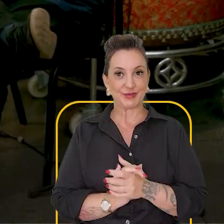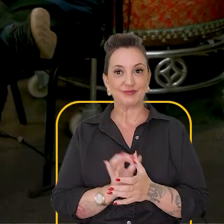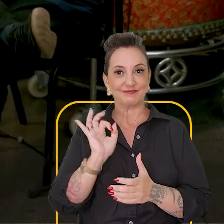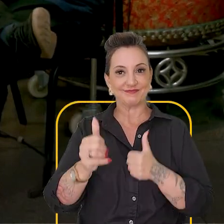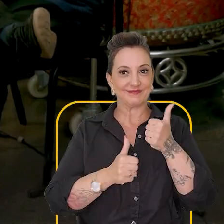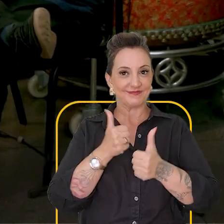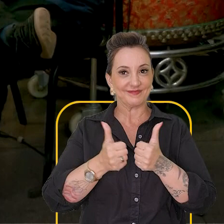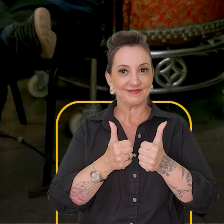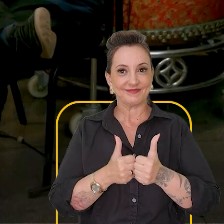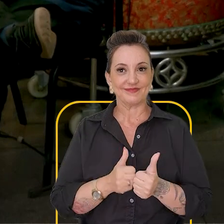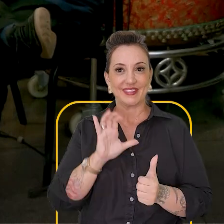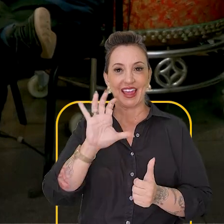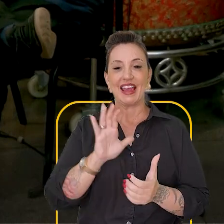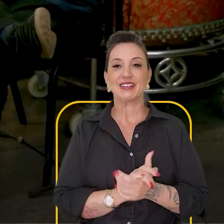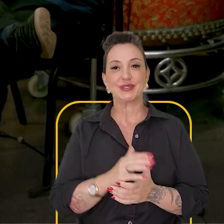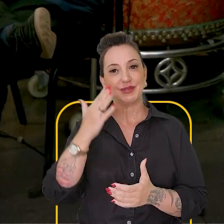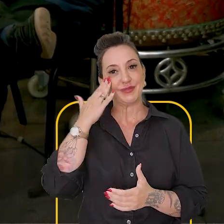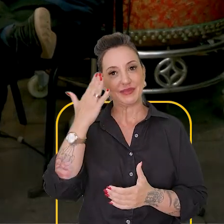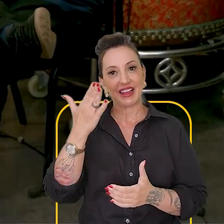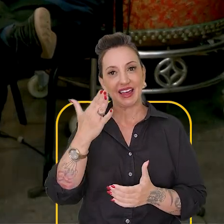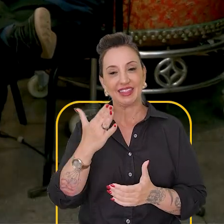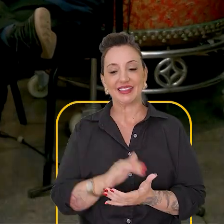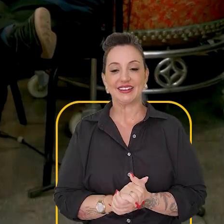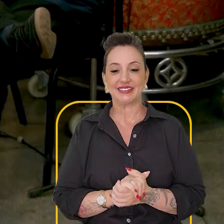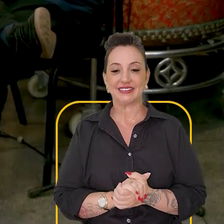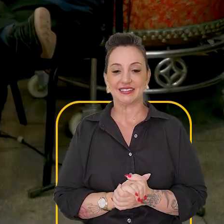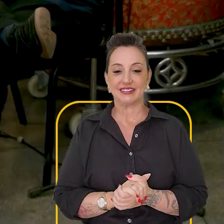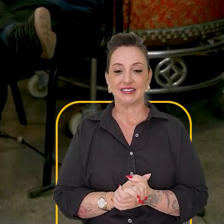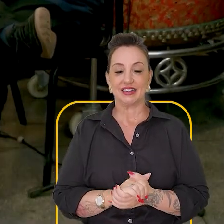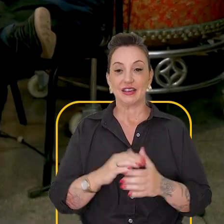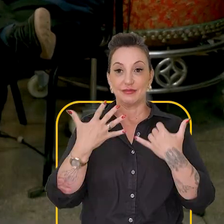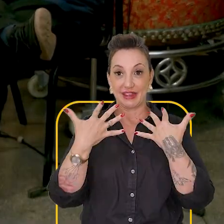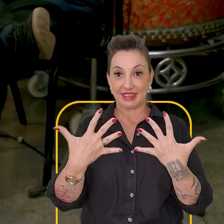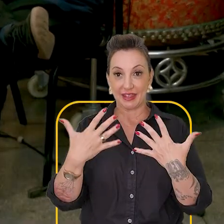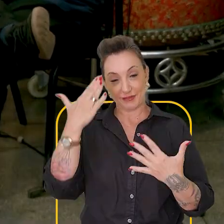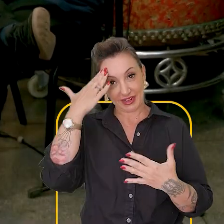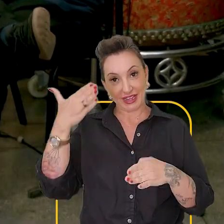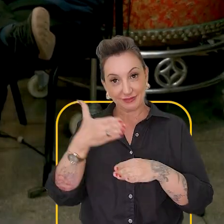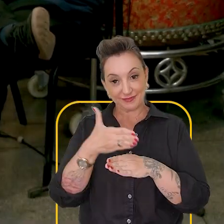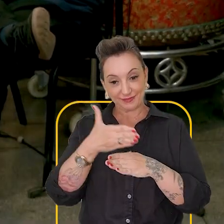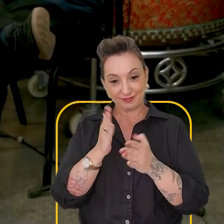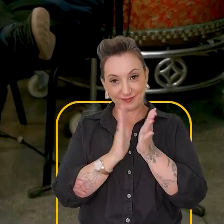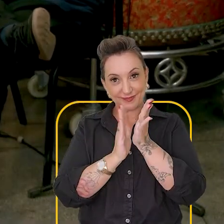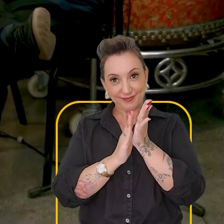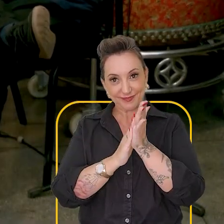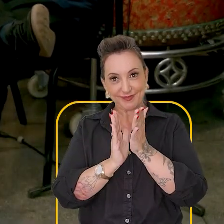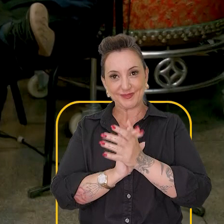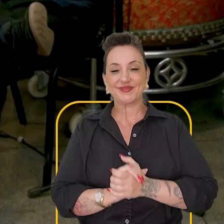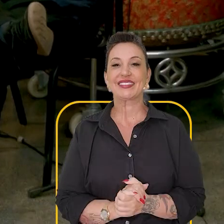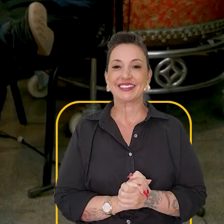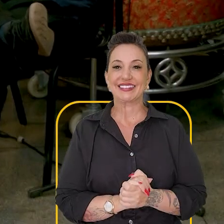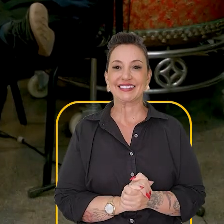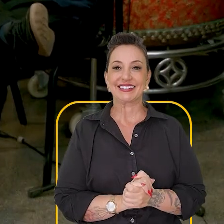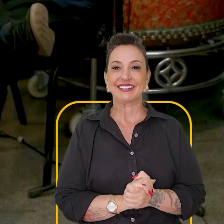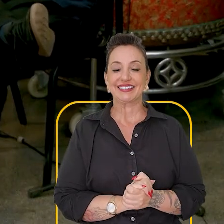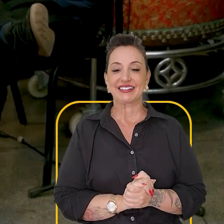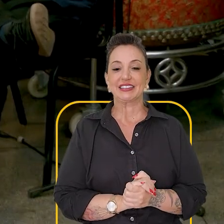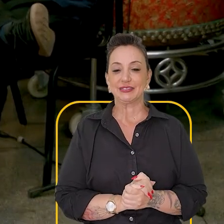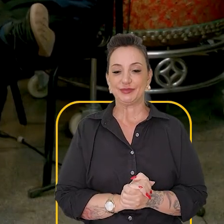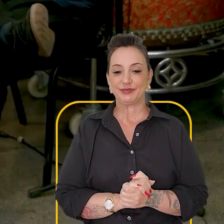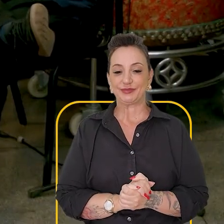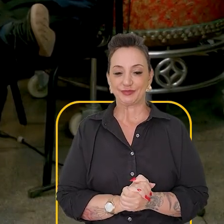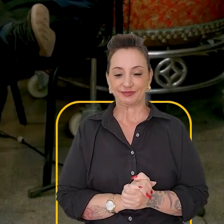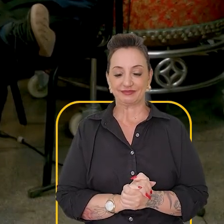aí de Podcast ISO isso aí beleza então é isso gente obrigado e nossa plateia obrigado